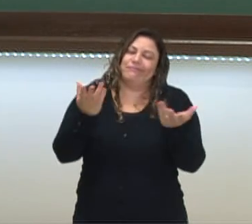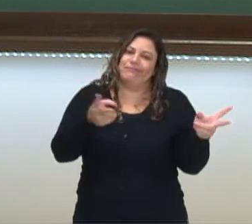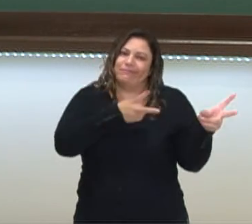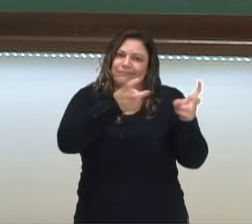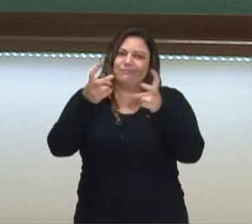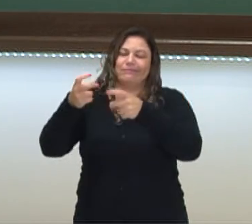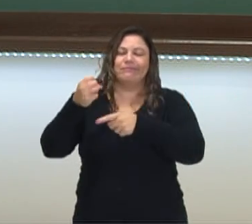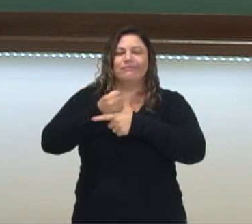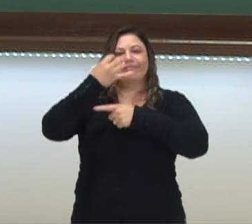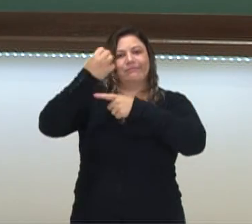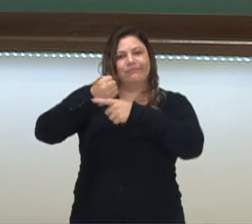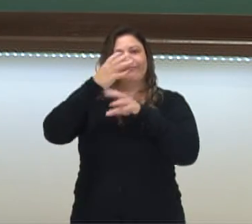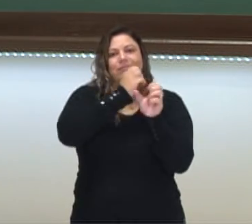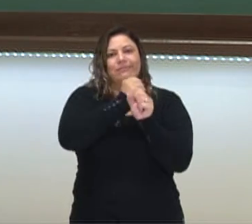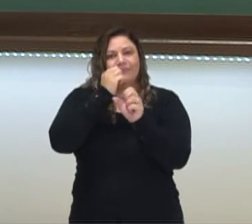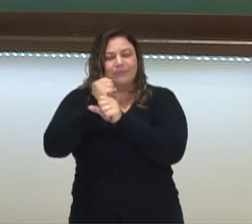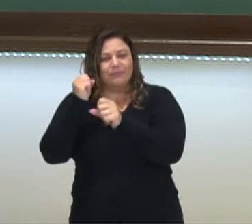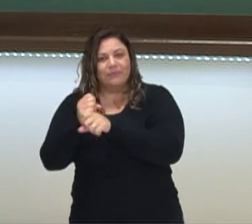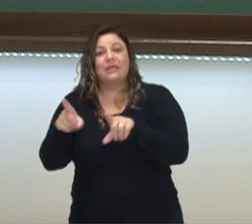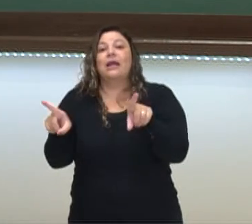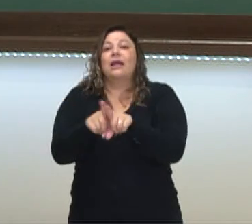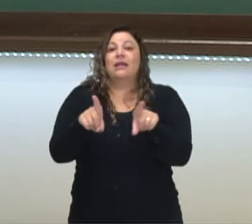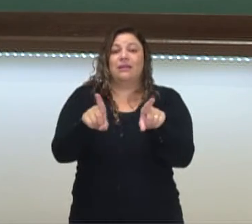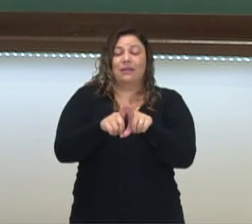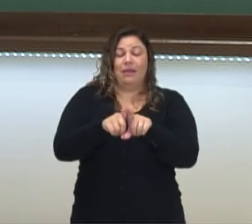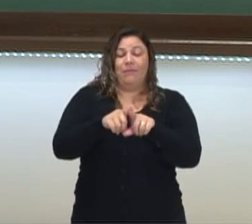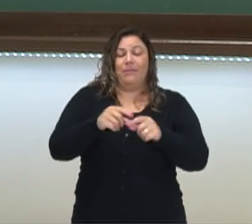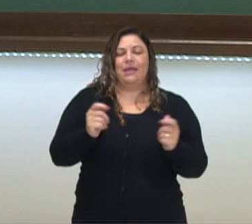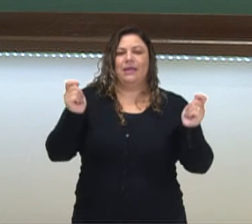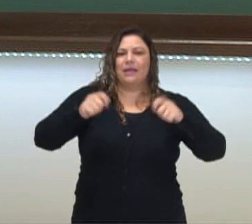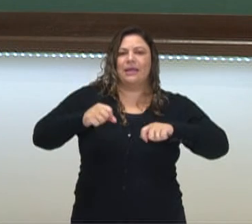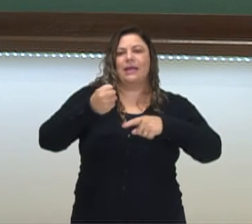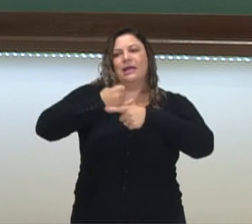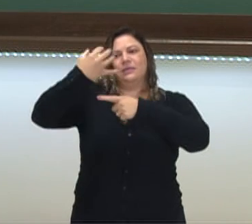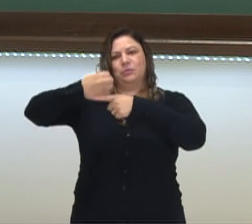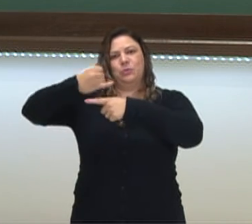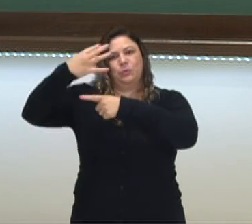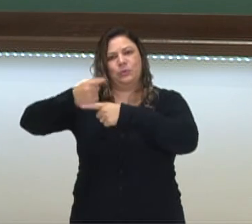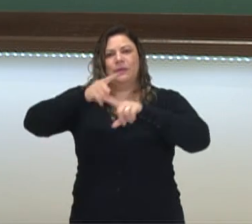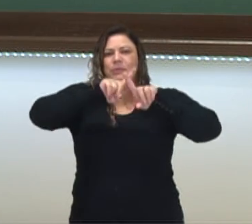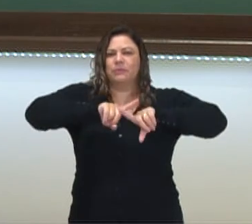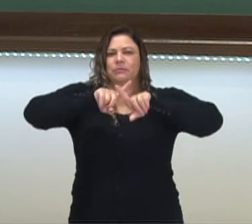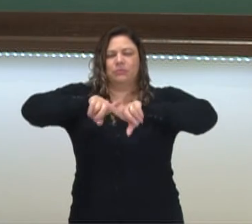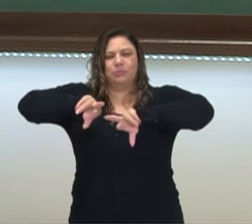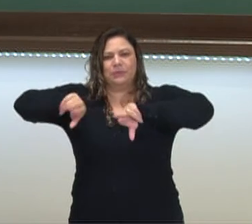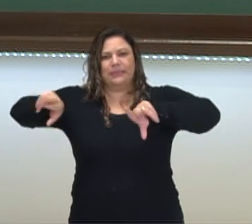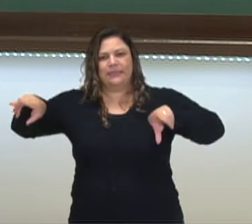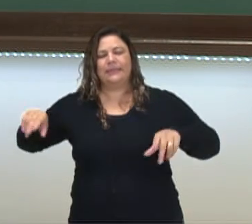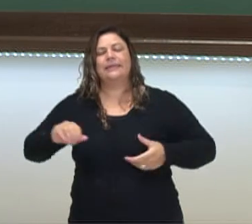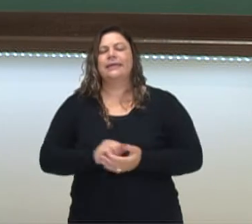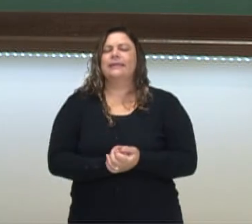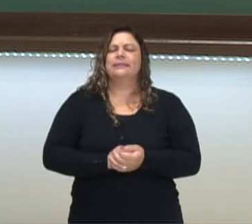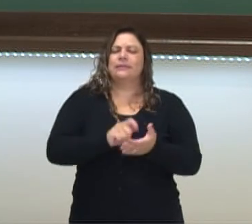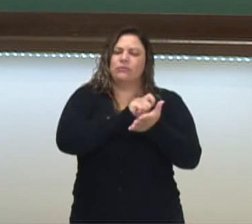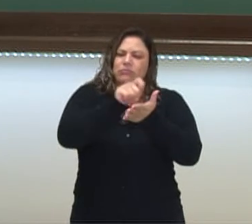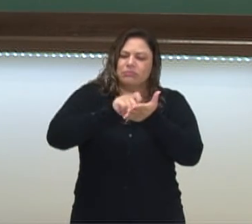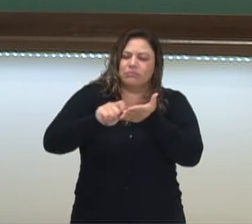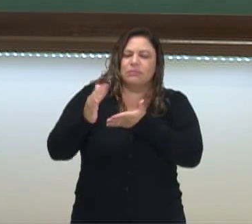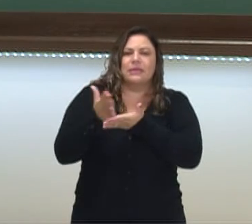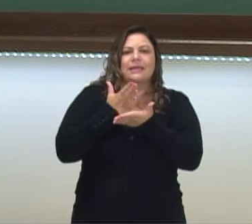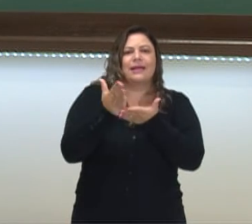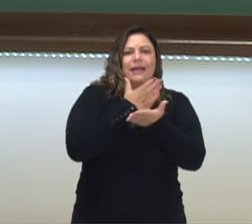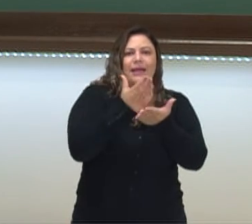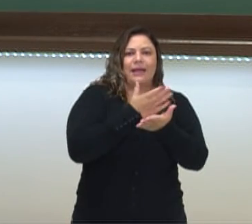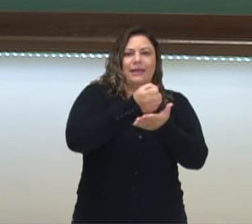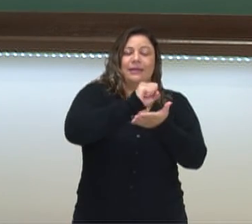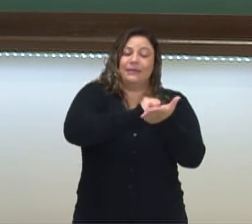potências hoje e nós falamos também sobre propriedades de potências. Deixe o seu caderno em ordem, refaça os exercícios, dá uma olhada de novo